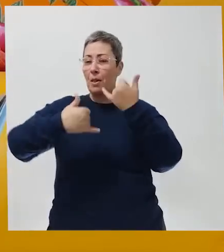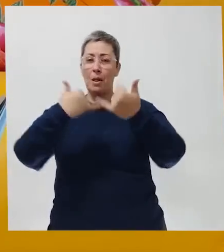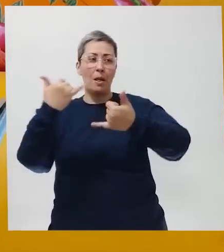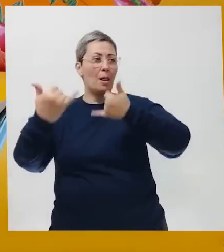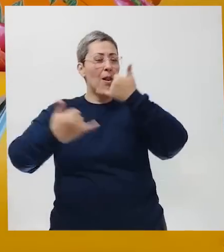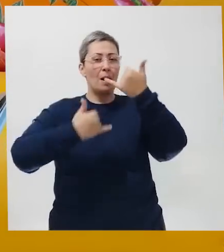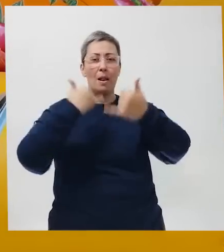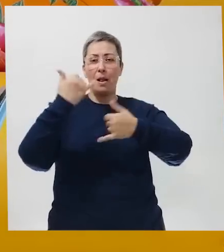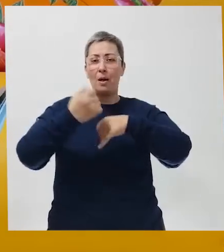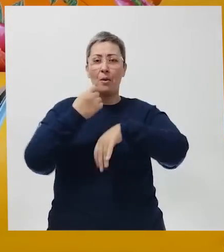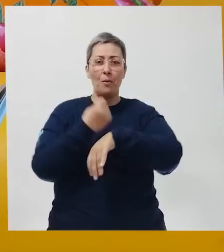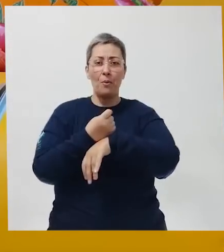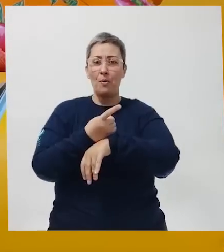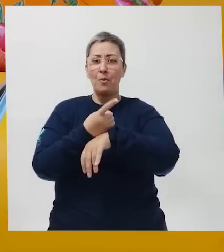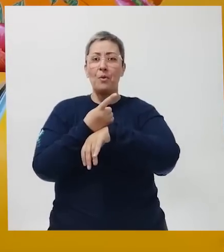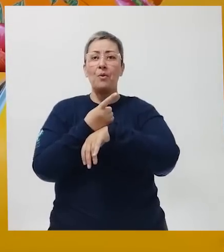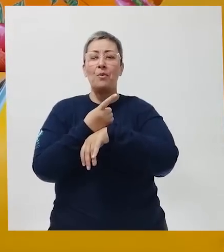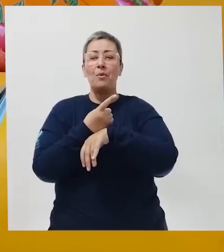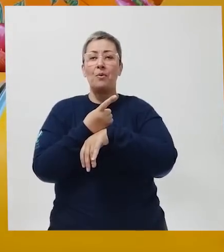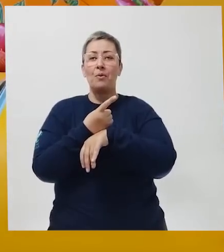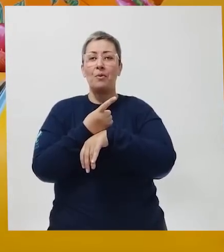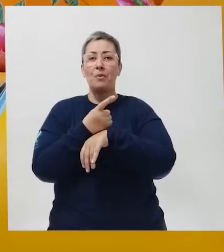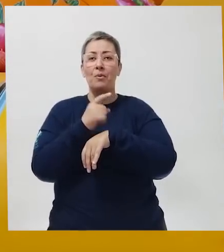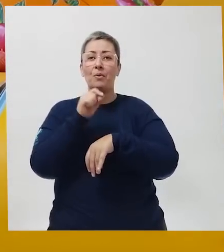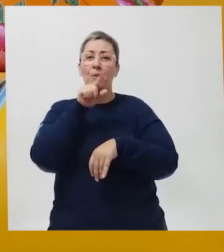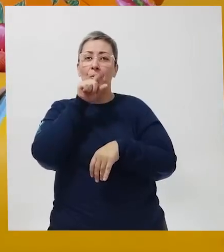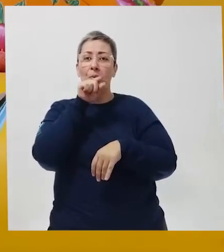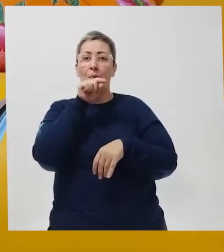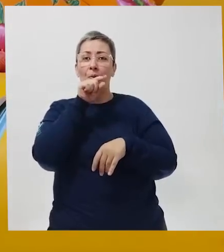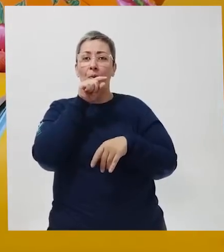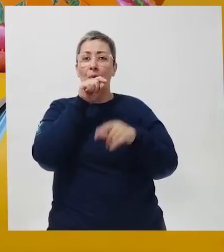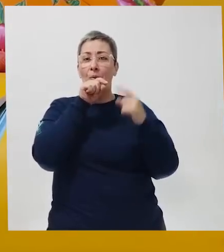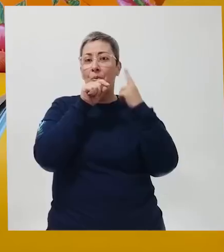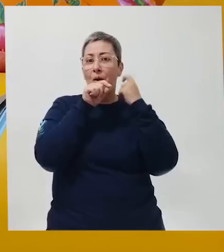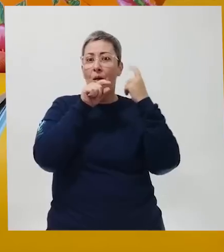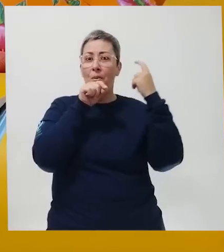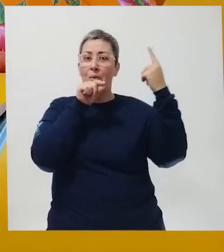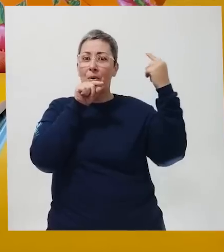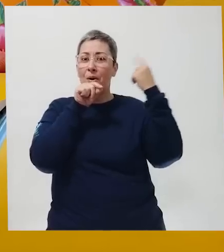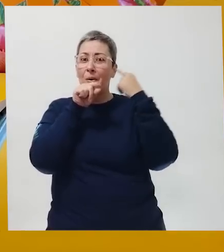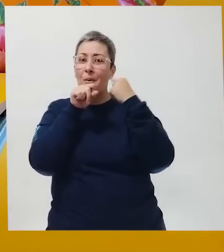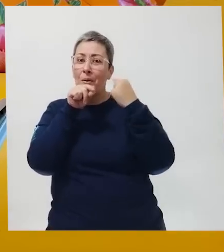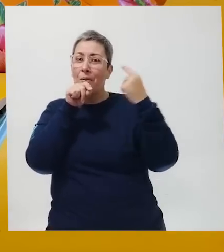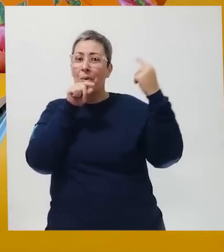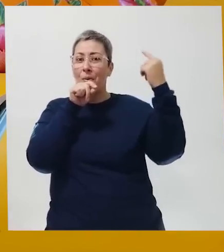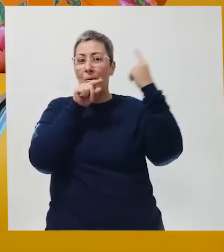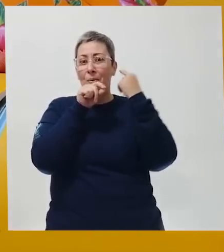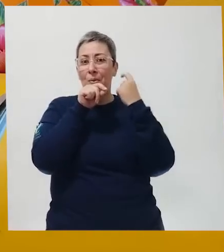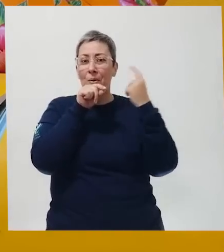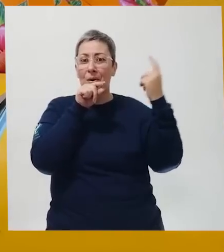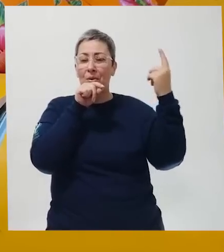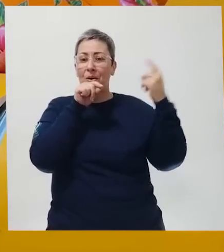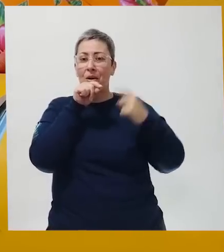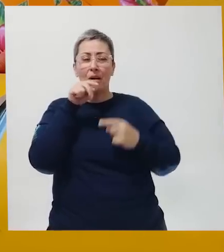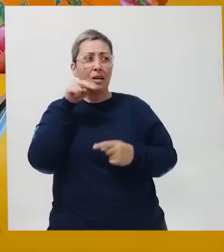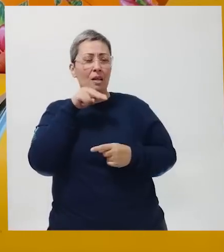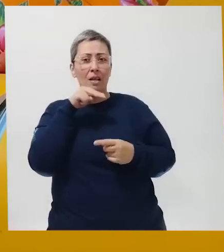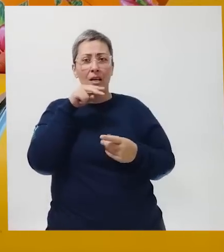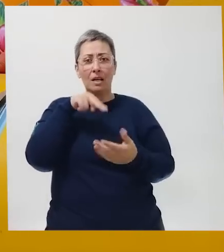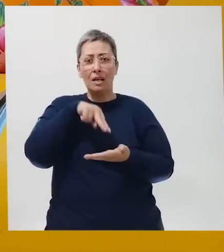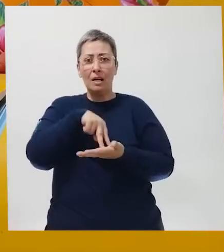Um dia, no meio daquela algazarra, de repente, o pintacilgo começa a